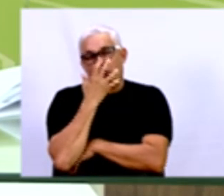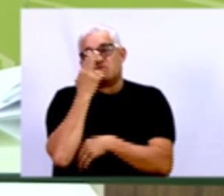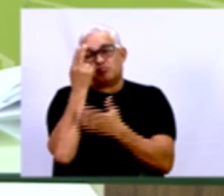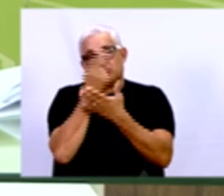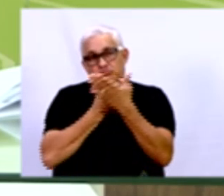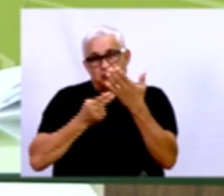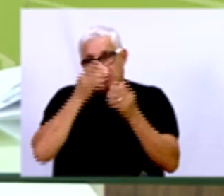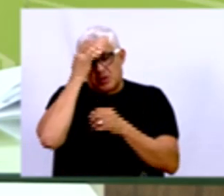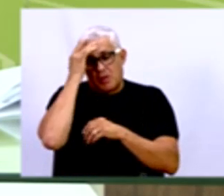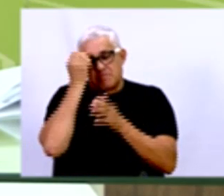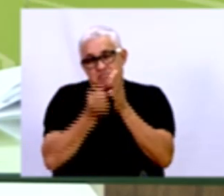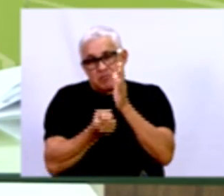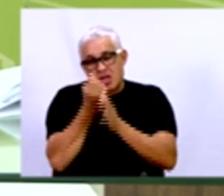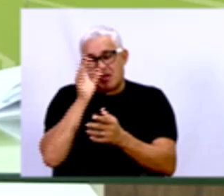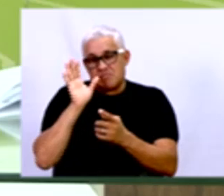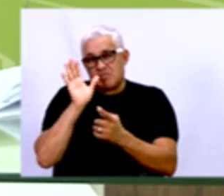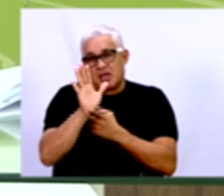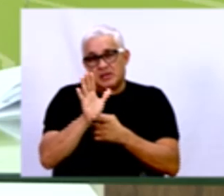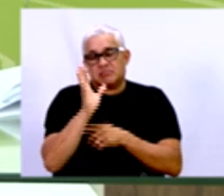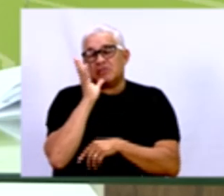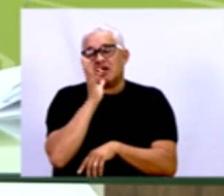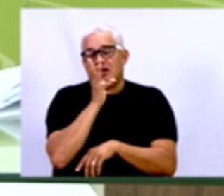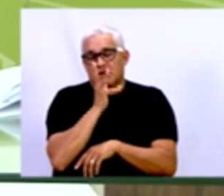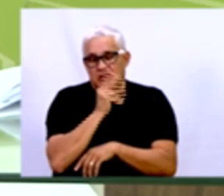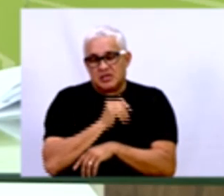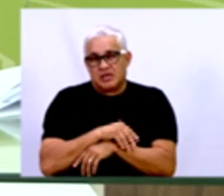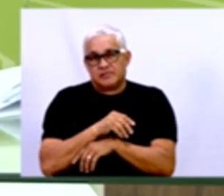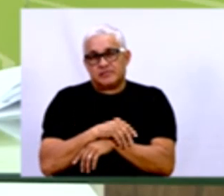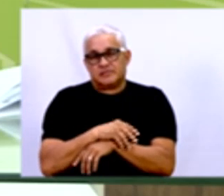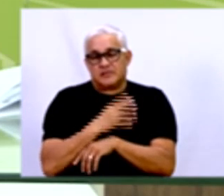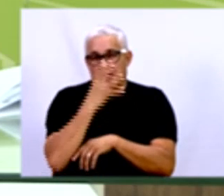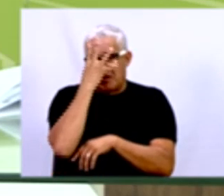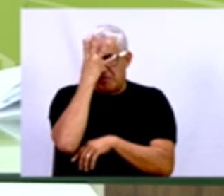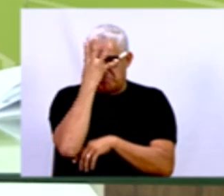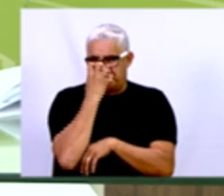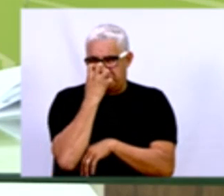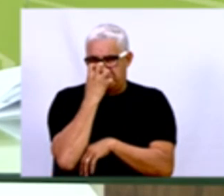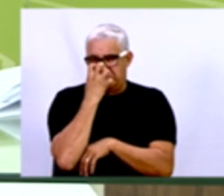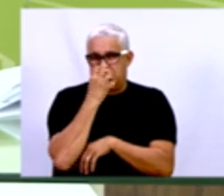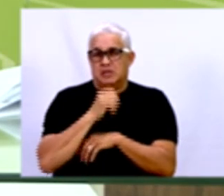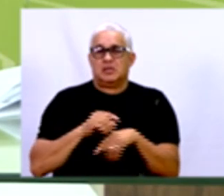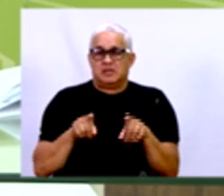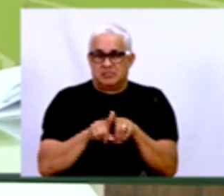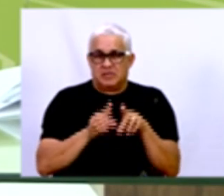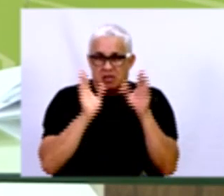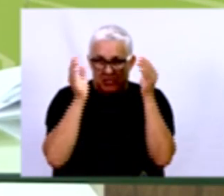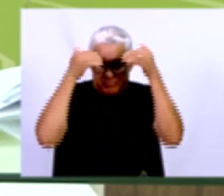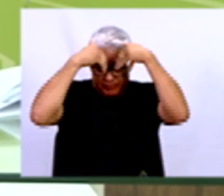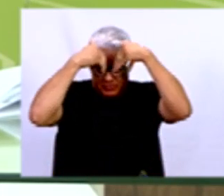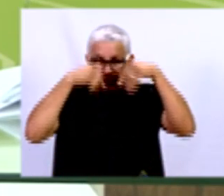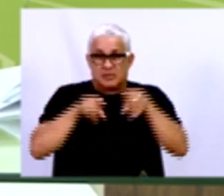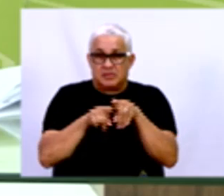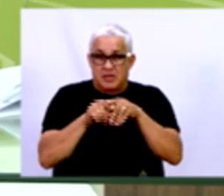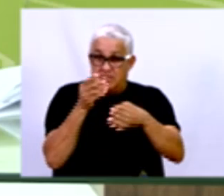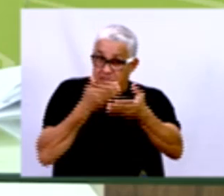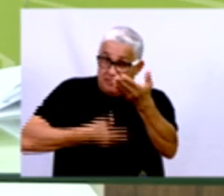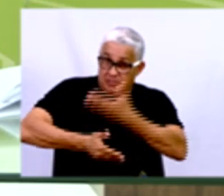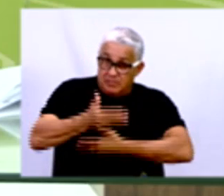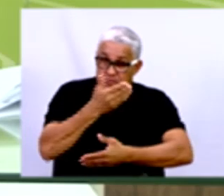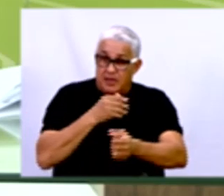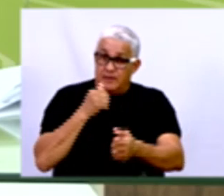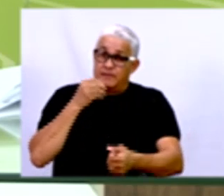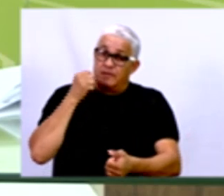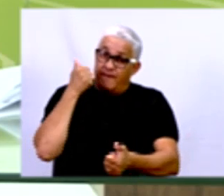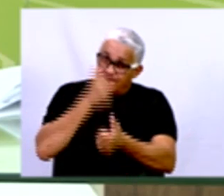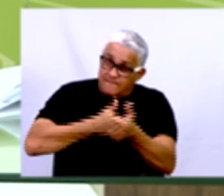se alguém aparece, se a pessoa demora demais, você já coloca uma carinha mais brava, né? Então, quando você busca essa interação, quando